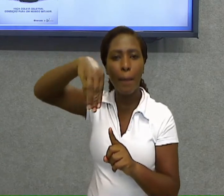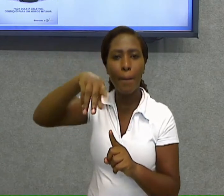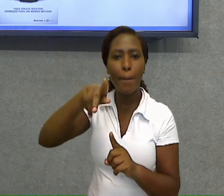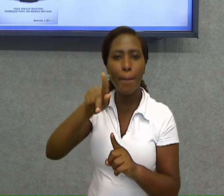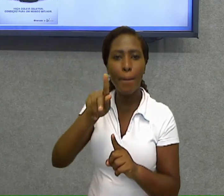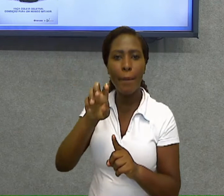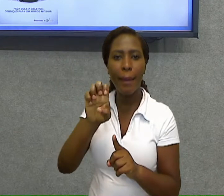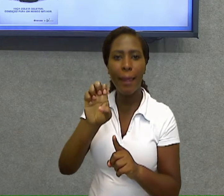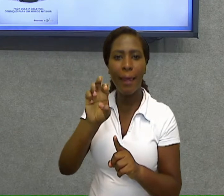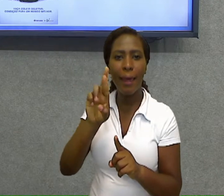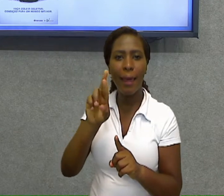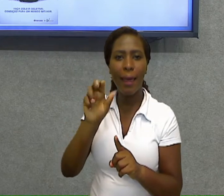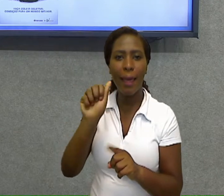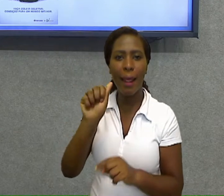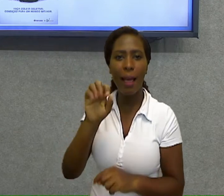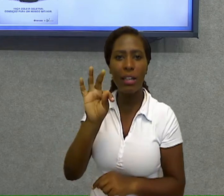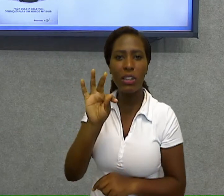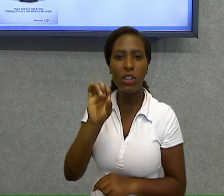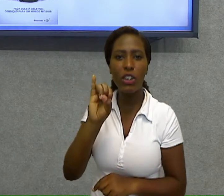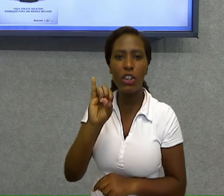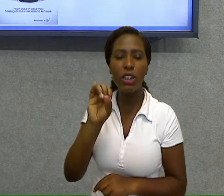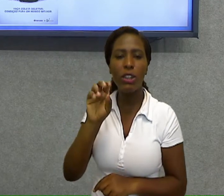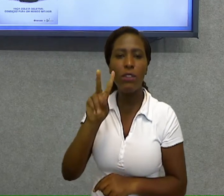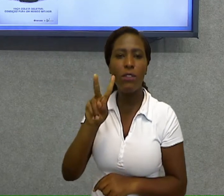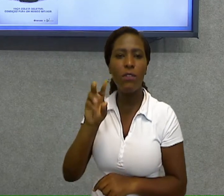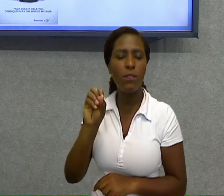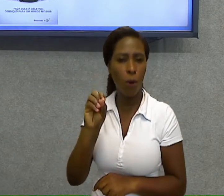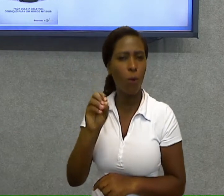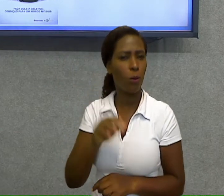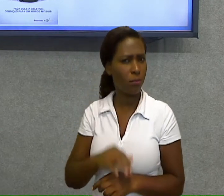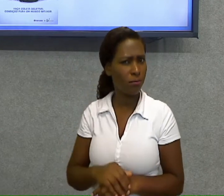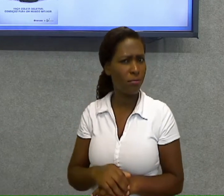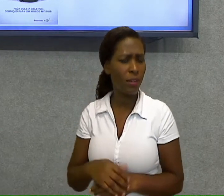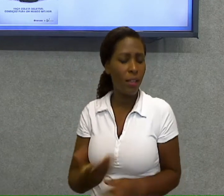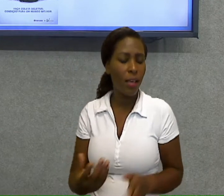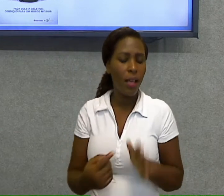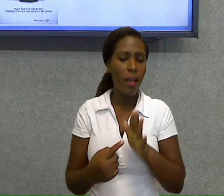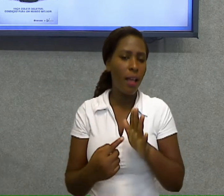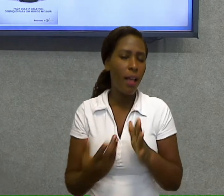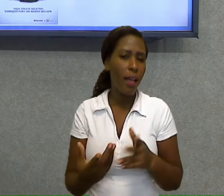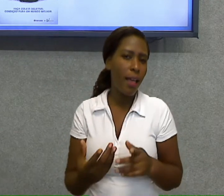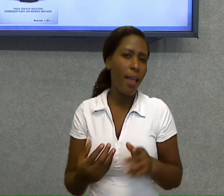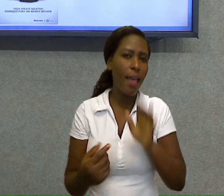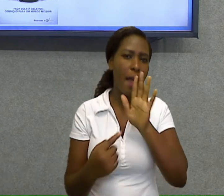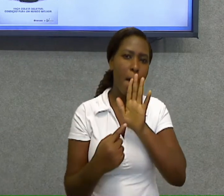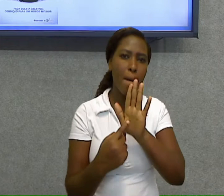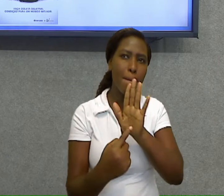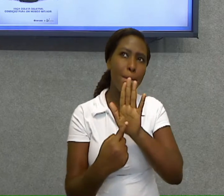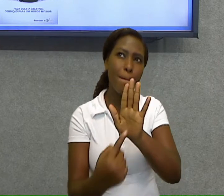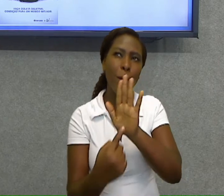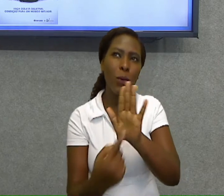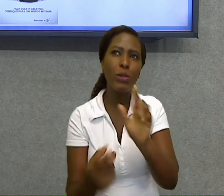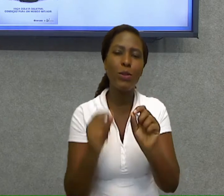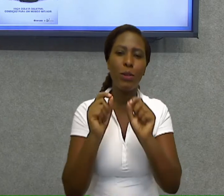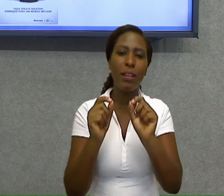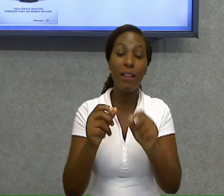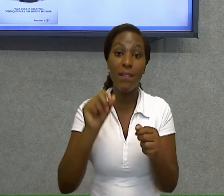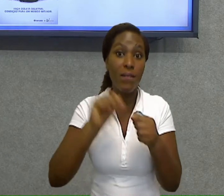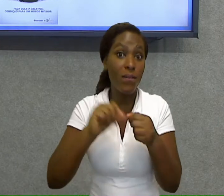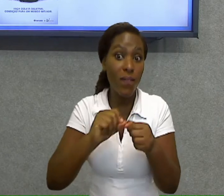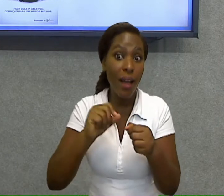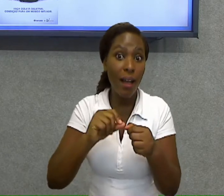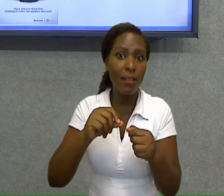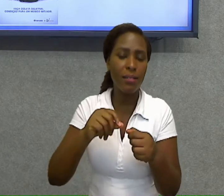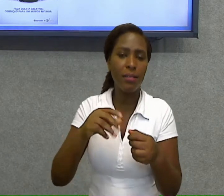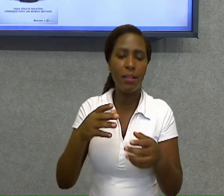sugere ações, isso mesmo. Ele faz com que ele induz você a fazer algo. São